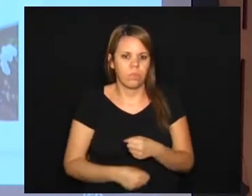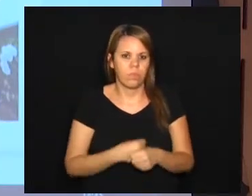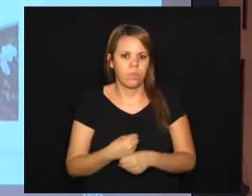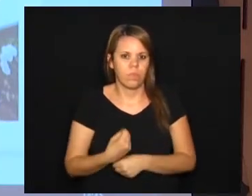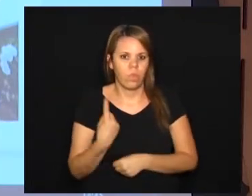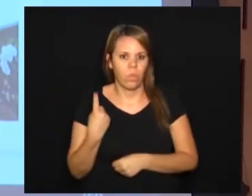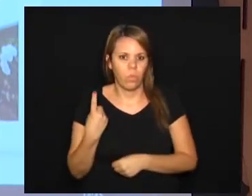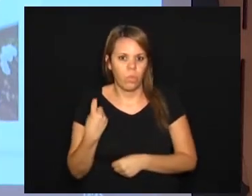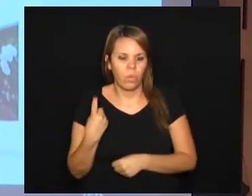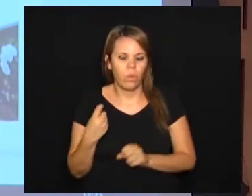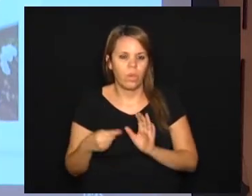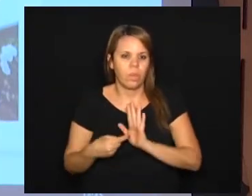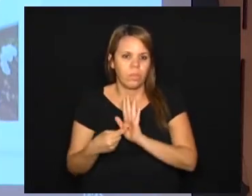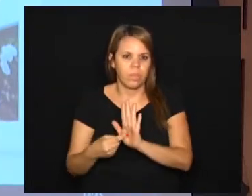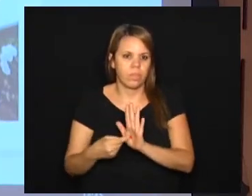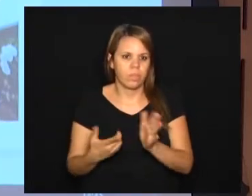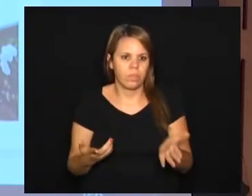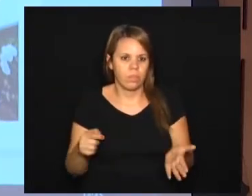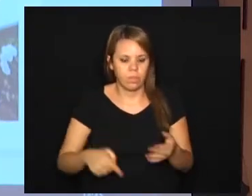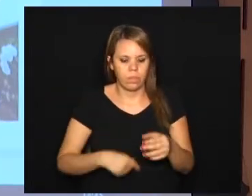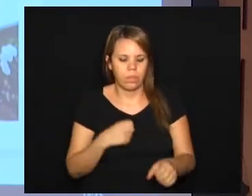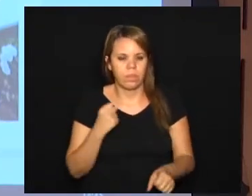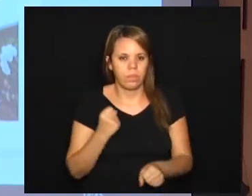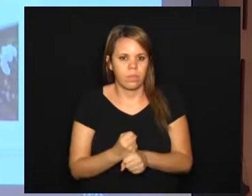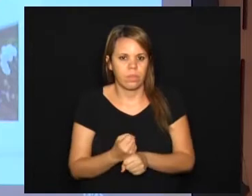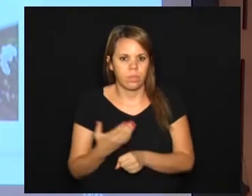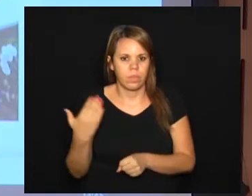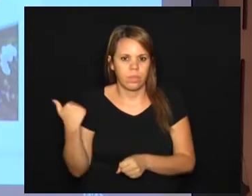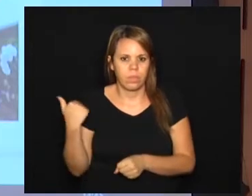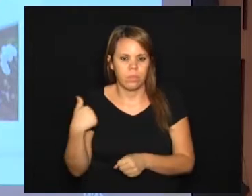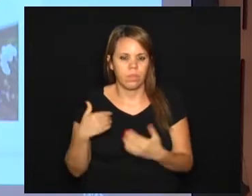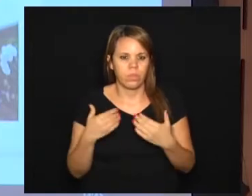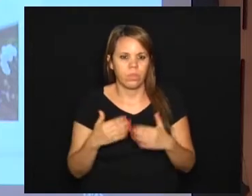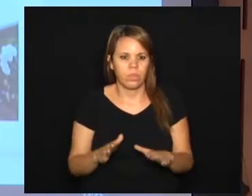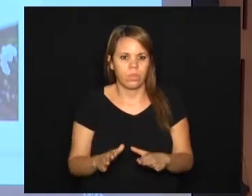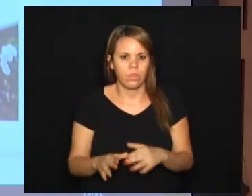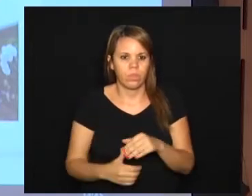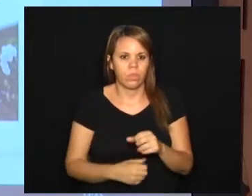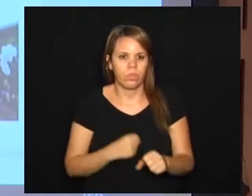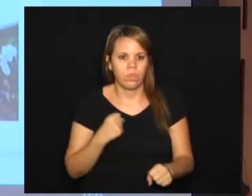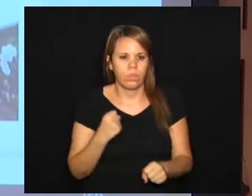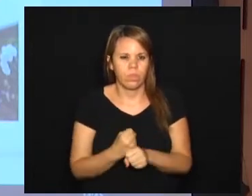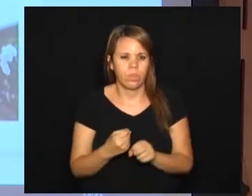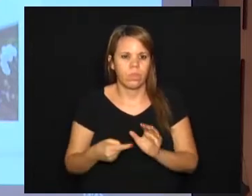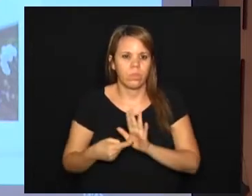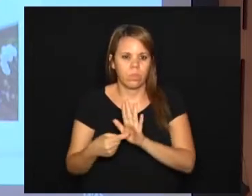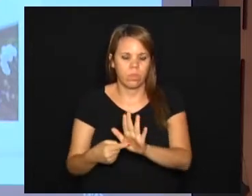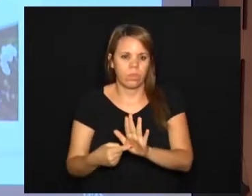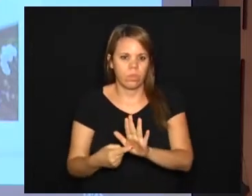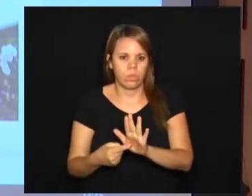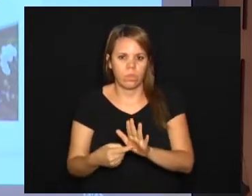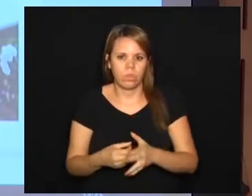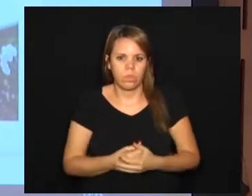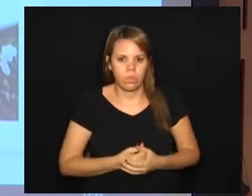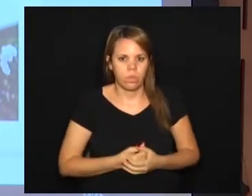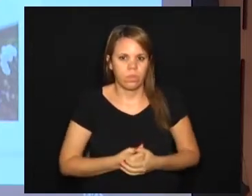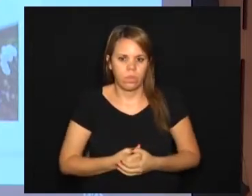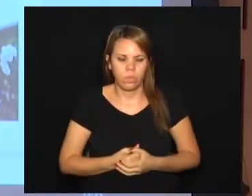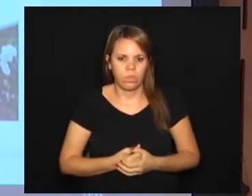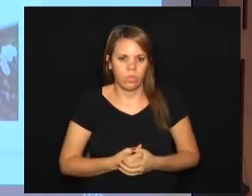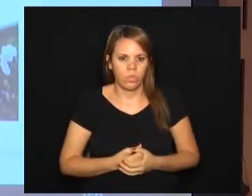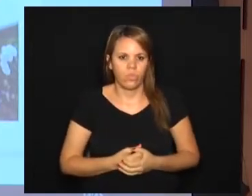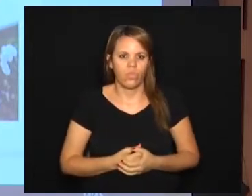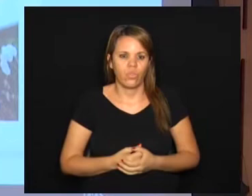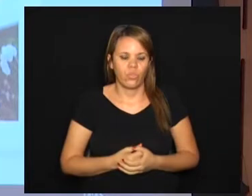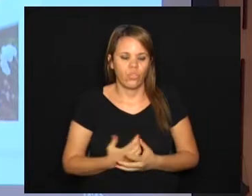uma única apresentação, e nesse ano passado nós abrimos já o ano com a apresentação do Festival de